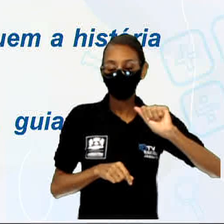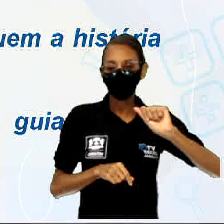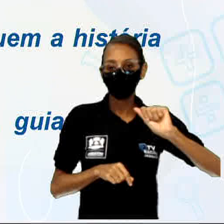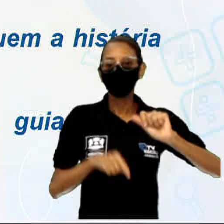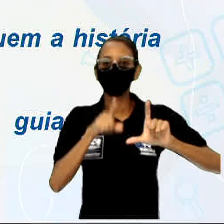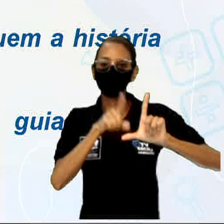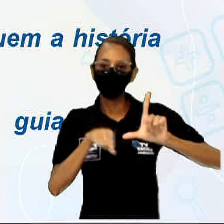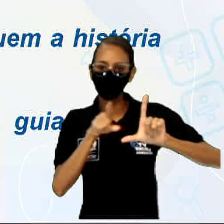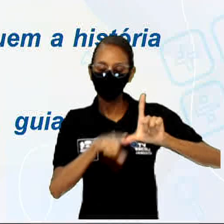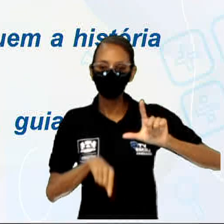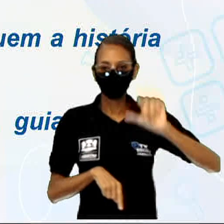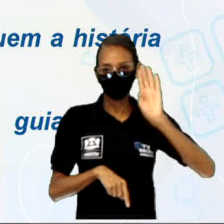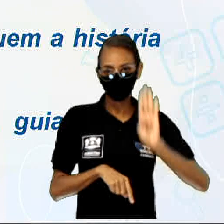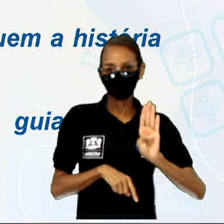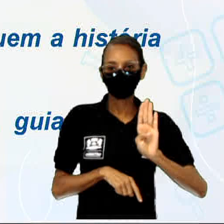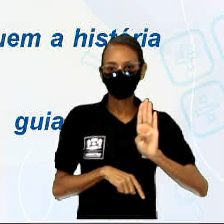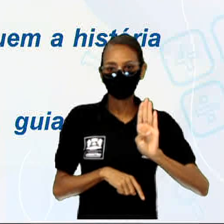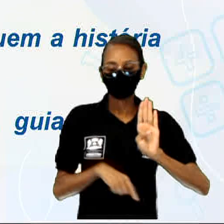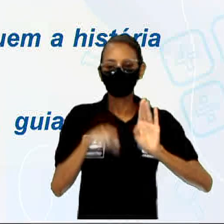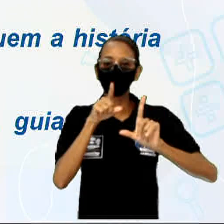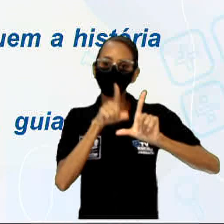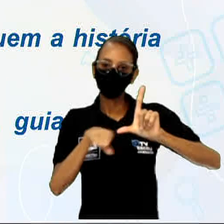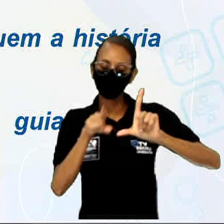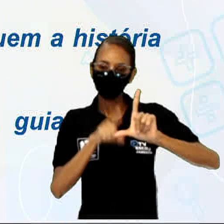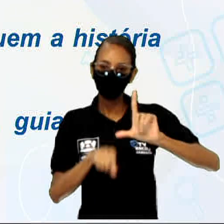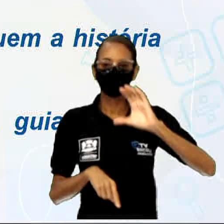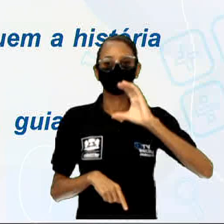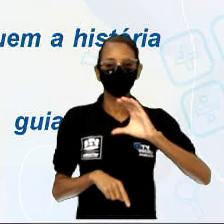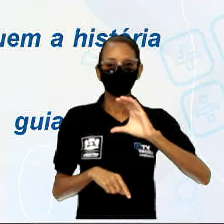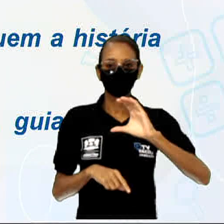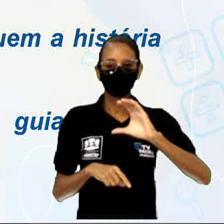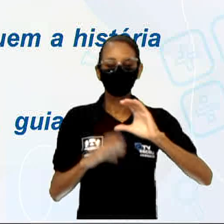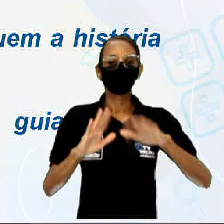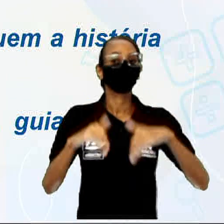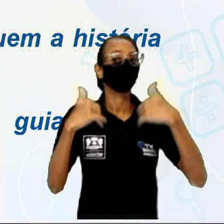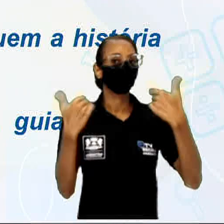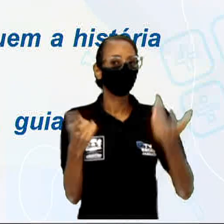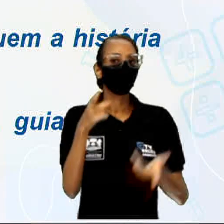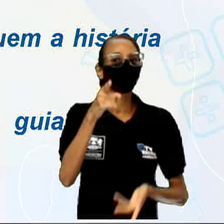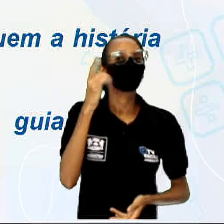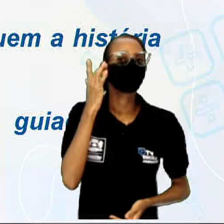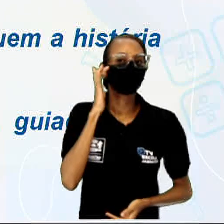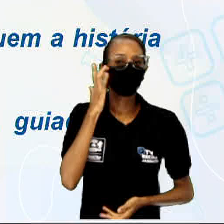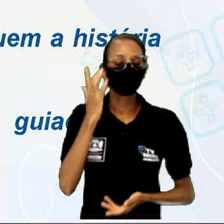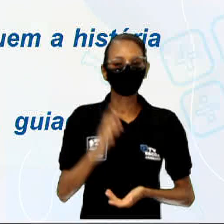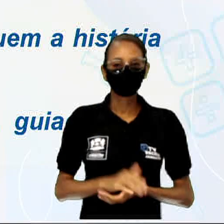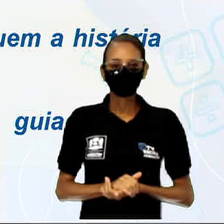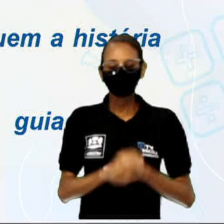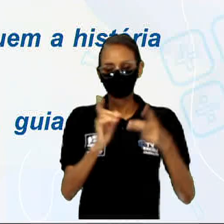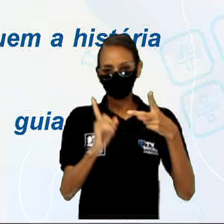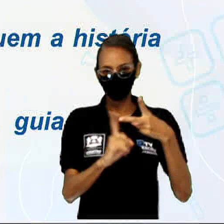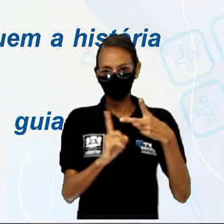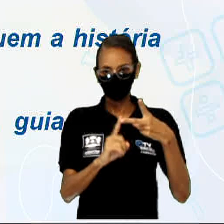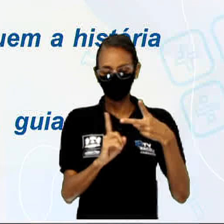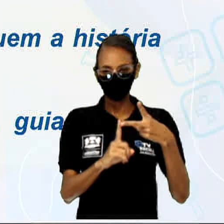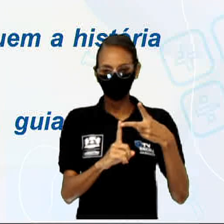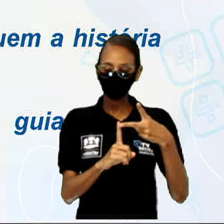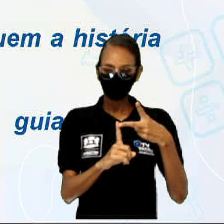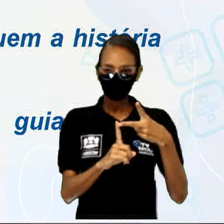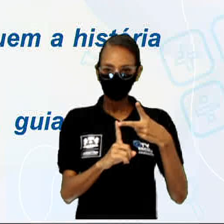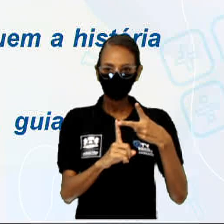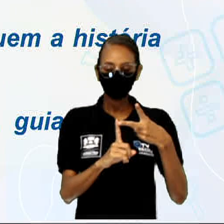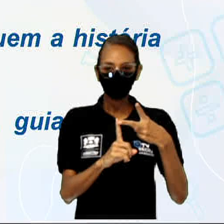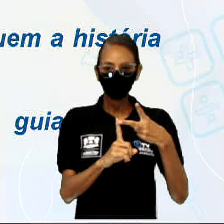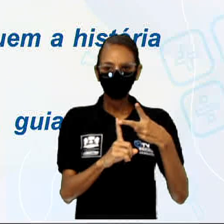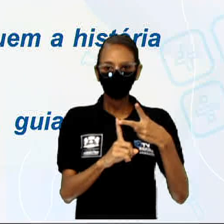monarquia? Ou letra C, a arquitetura? E aí, o que vocês acham? Segundo ponto, quais são os